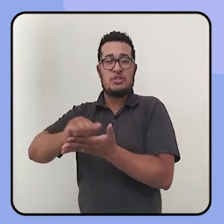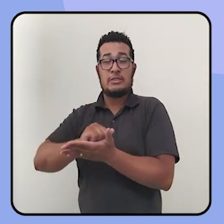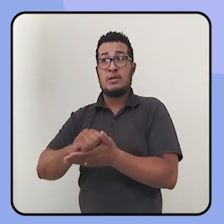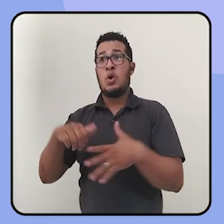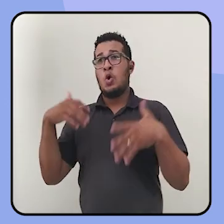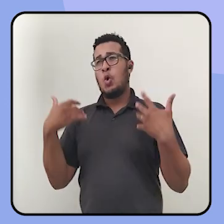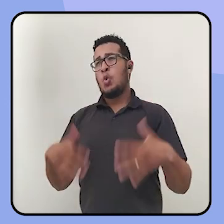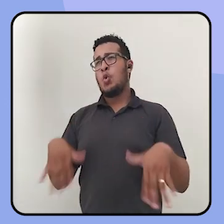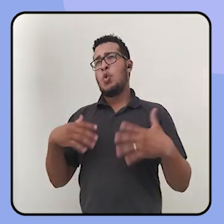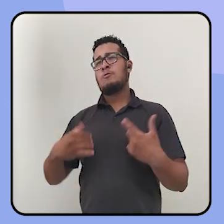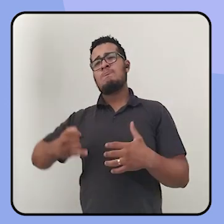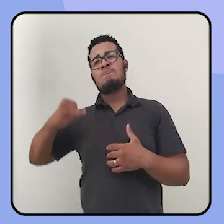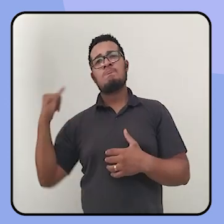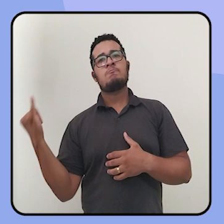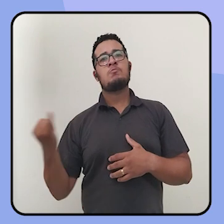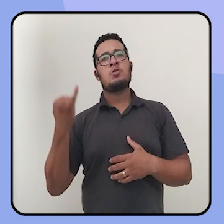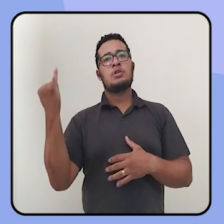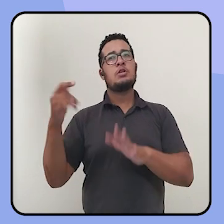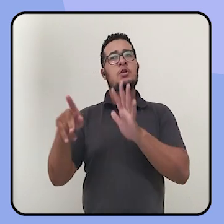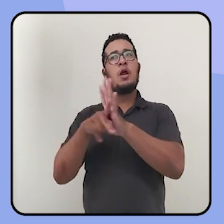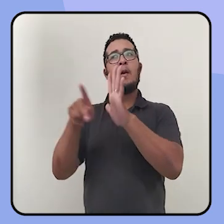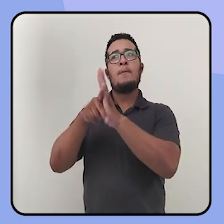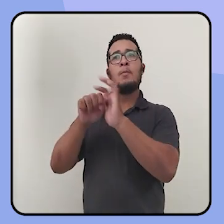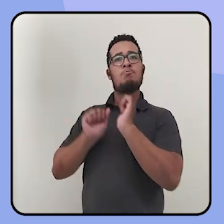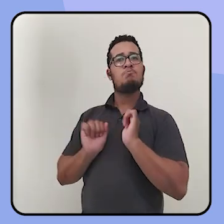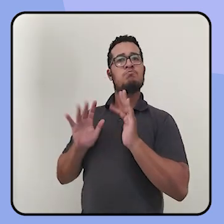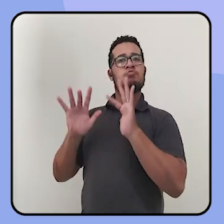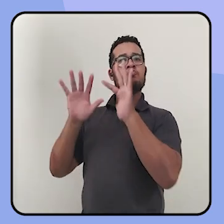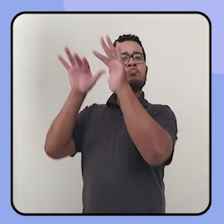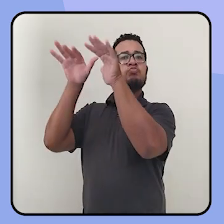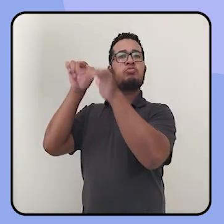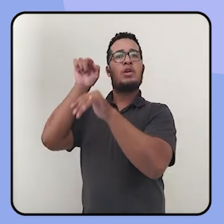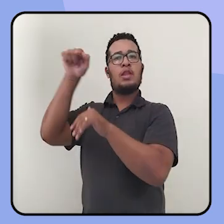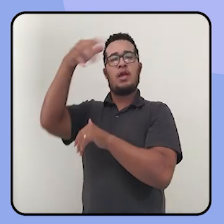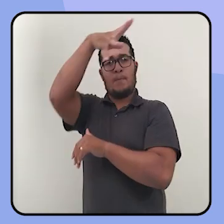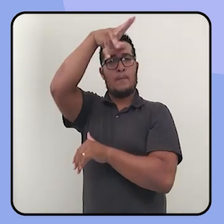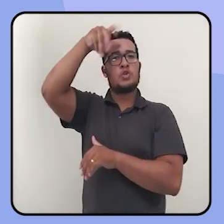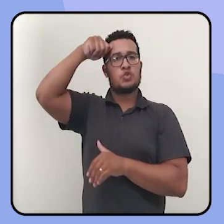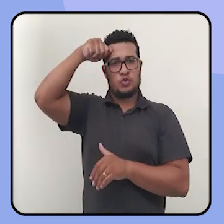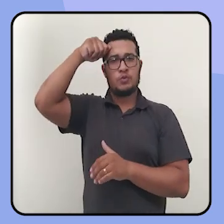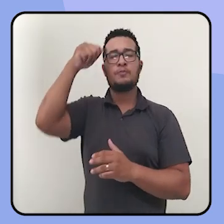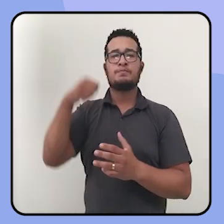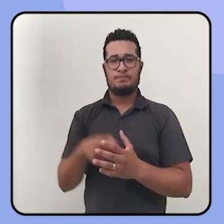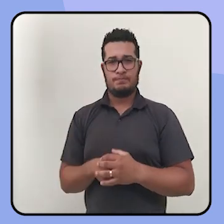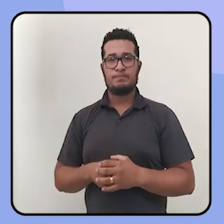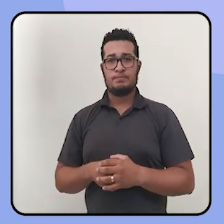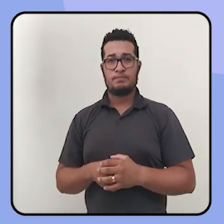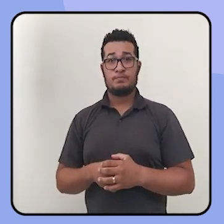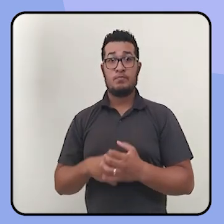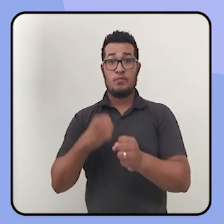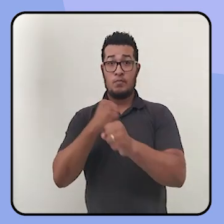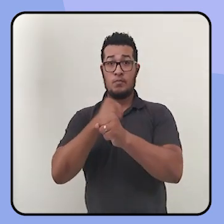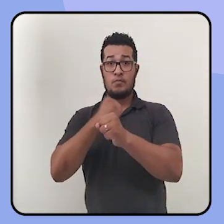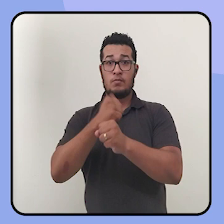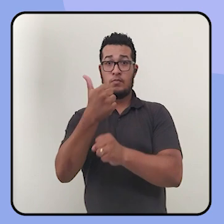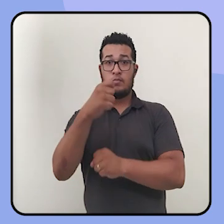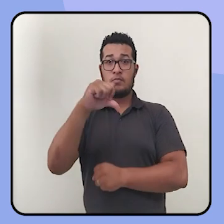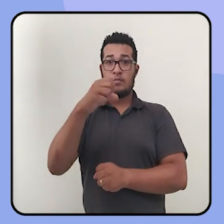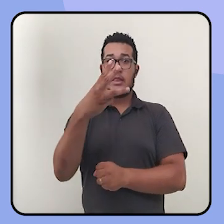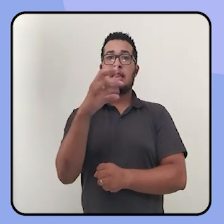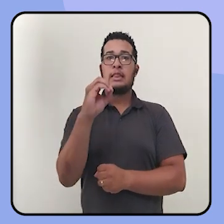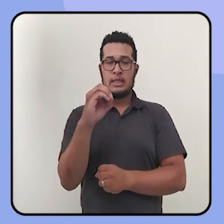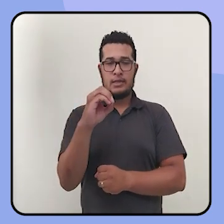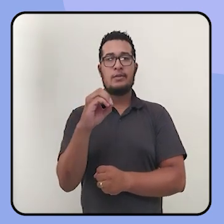óleo, com tinta, com produtos que eles conseguiam em alguns tipos de frutos, né, que eles possuíam sementes também,